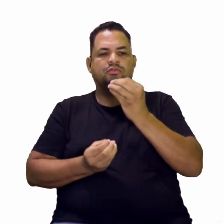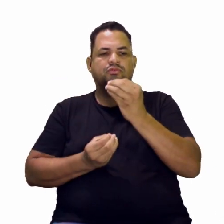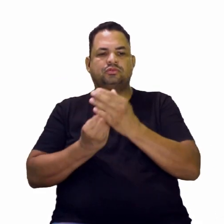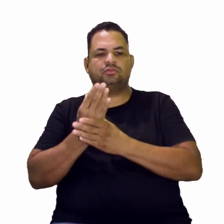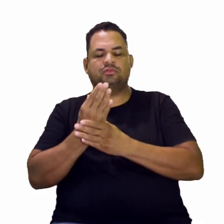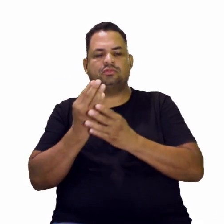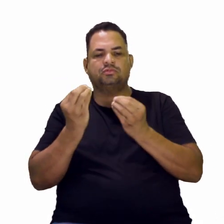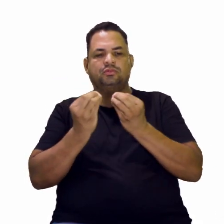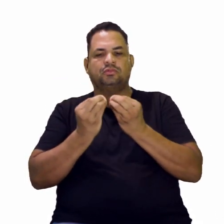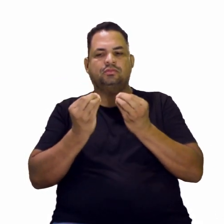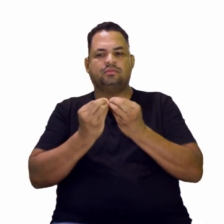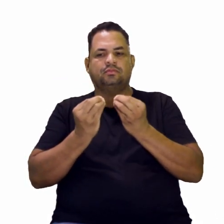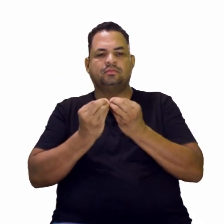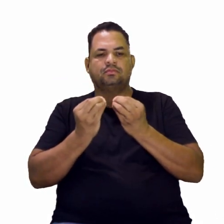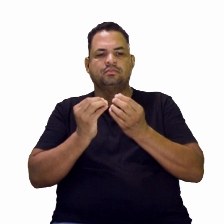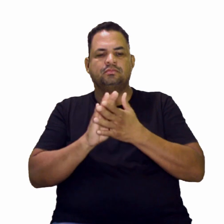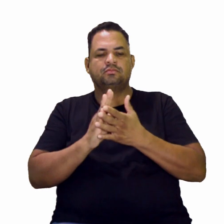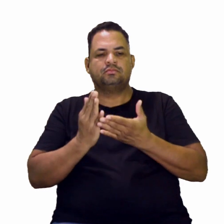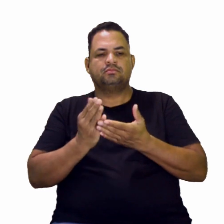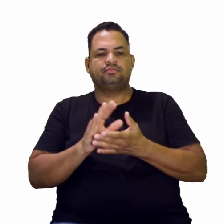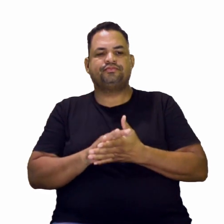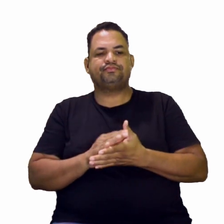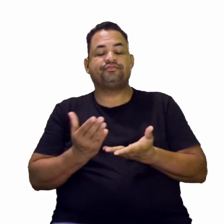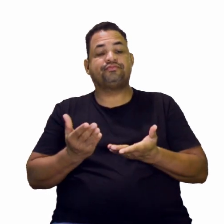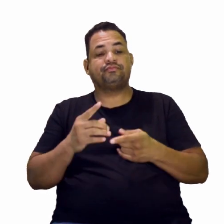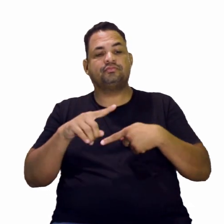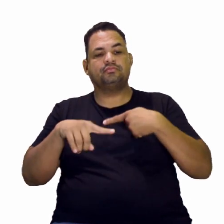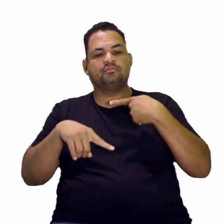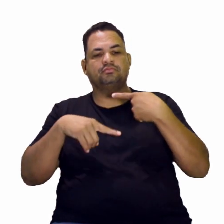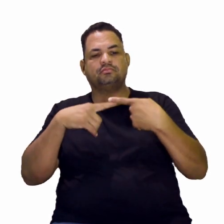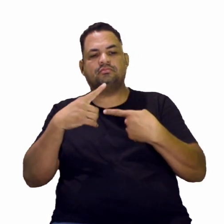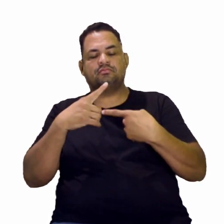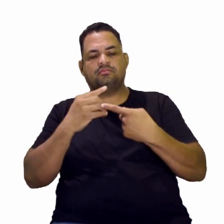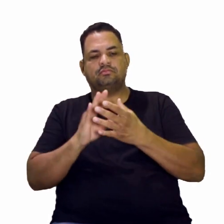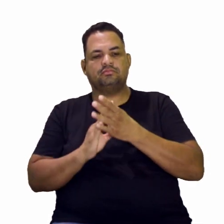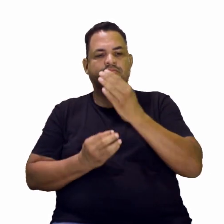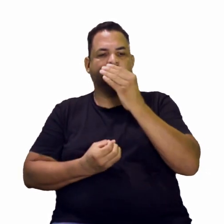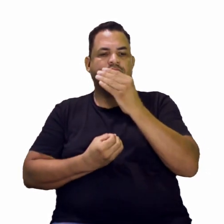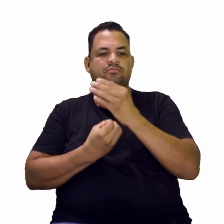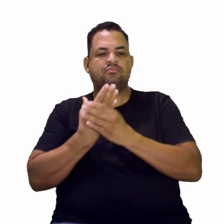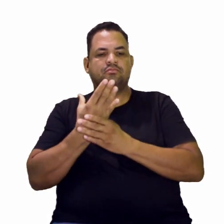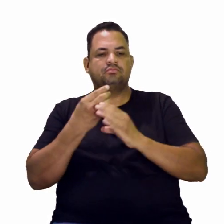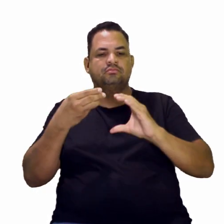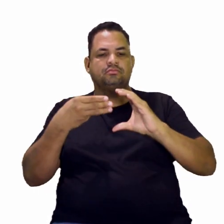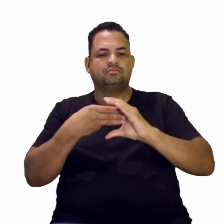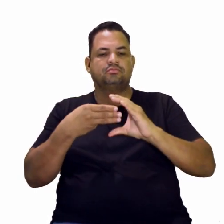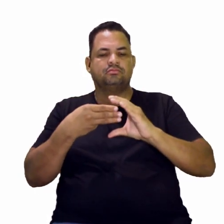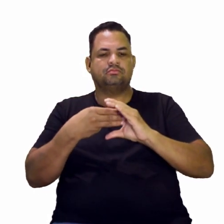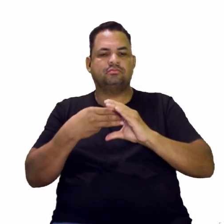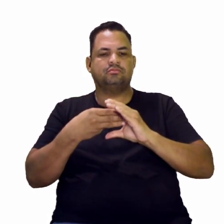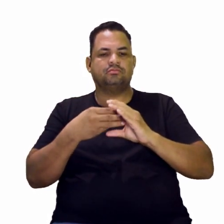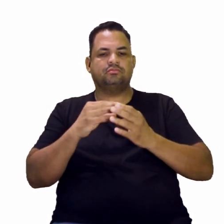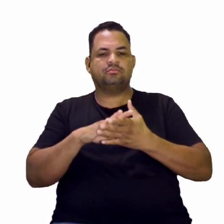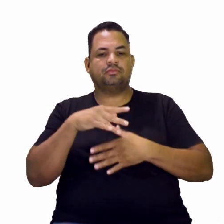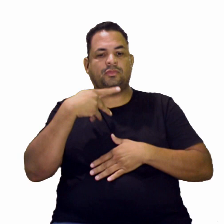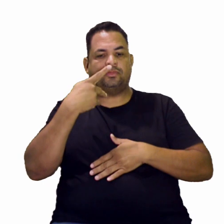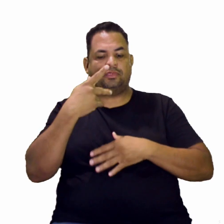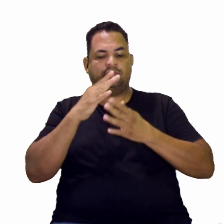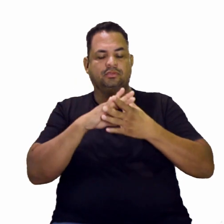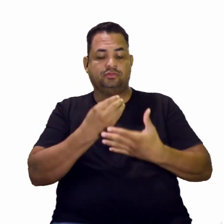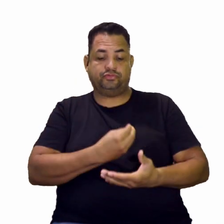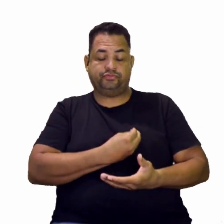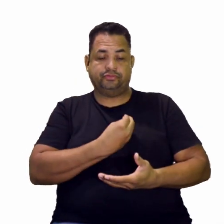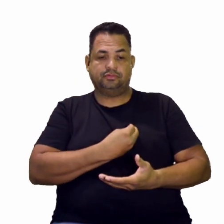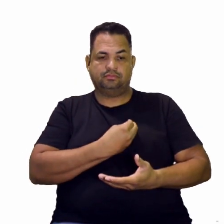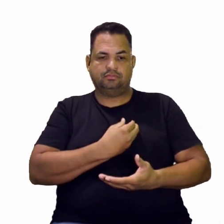moléculas. Essas moléculas vão constituir uma célula, eu estou falando no caso dos seres vivos, tá,